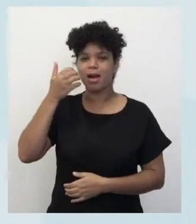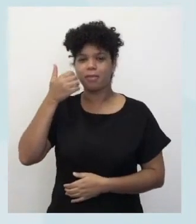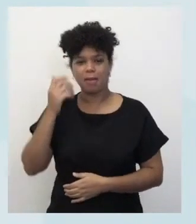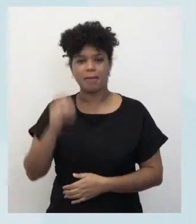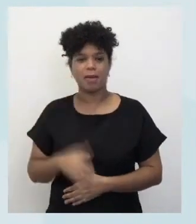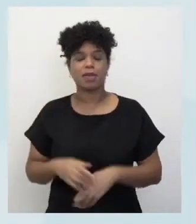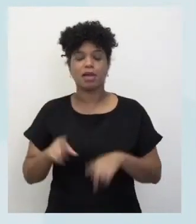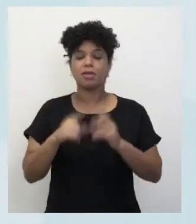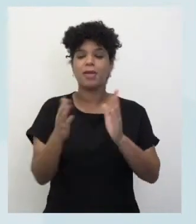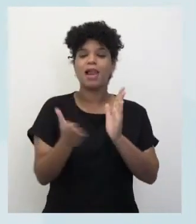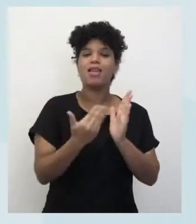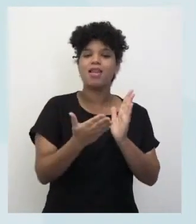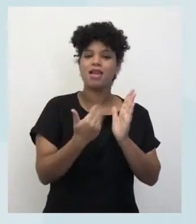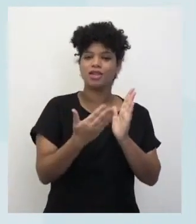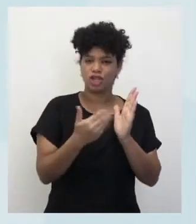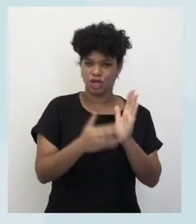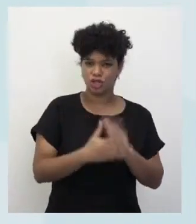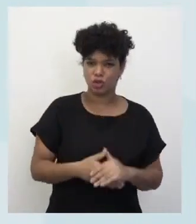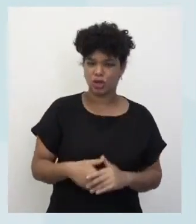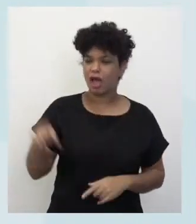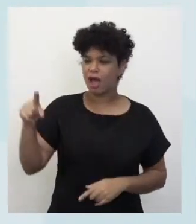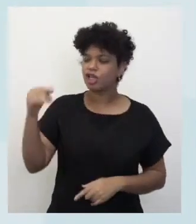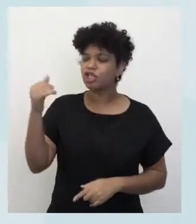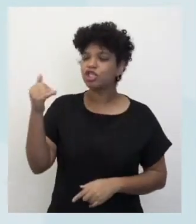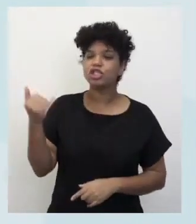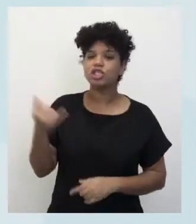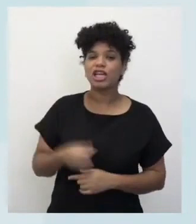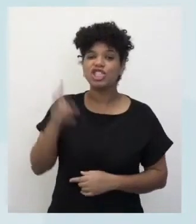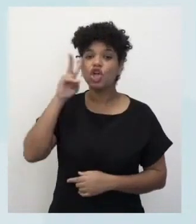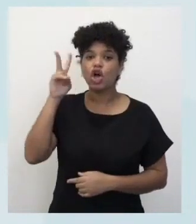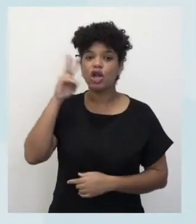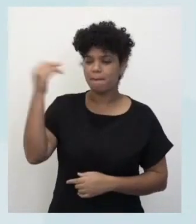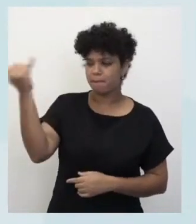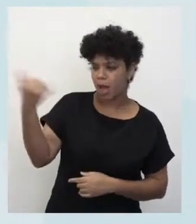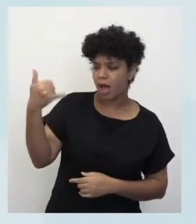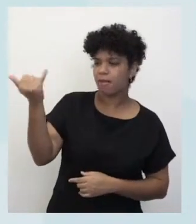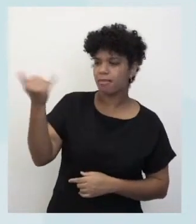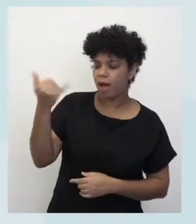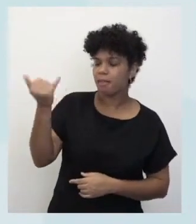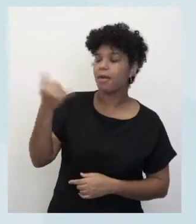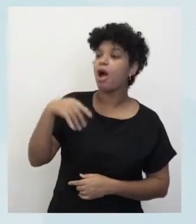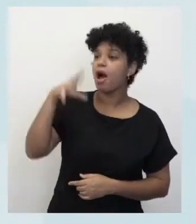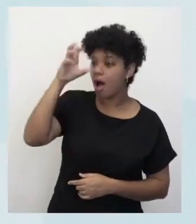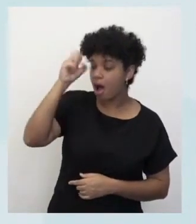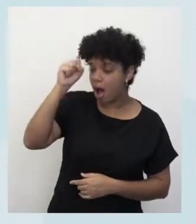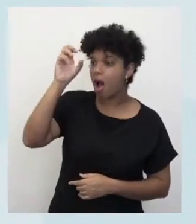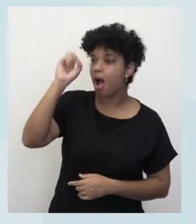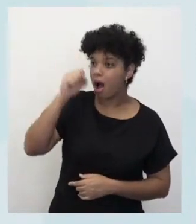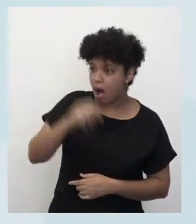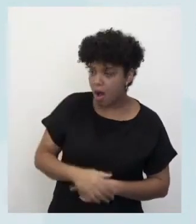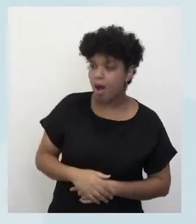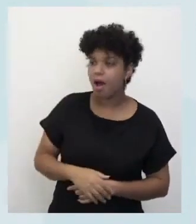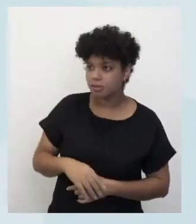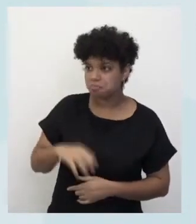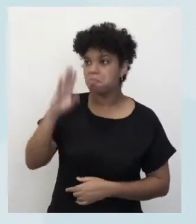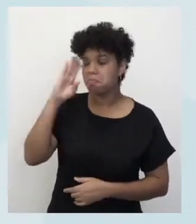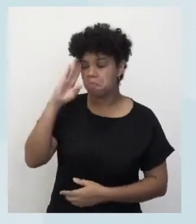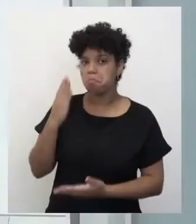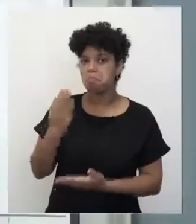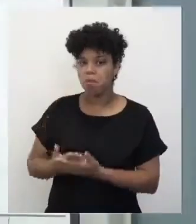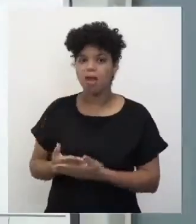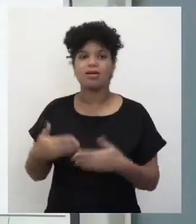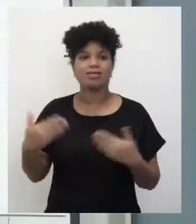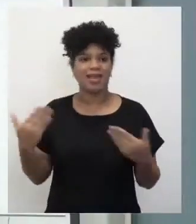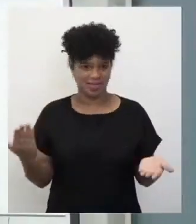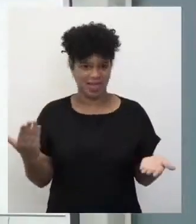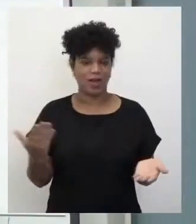questão da transmissão de lendas e histórias através da oralidade, né, por meio da oralidade. Então, muitas vezes os pais da gente tinham o hábito